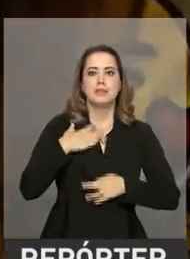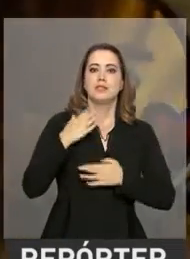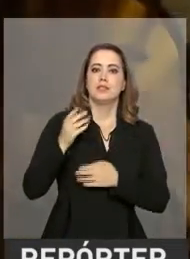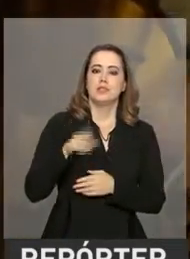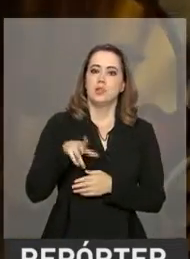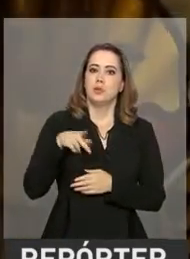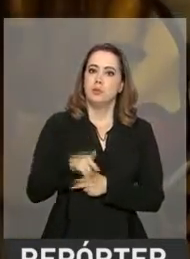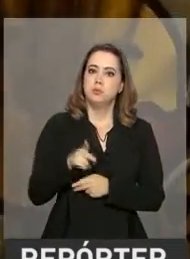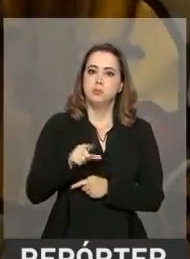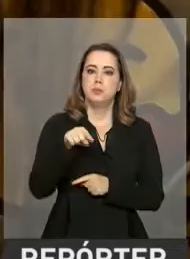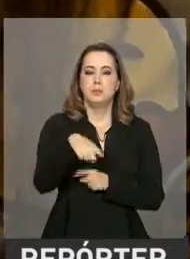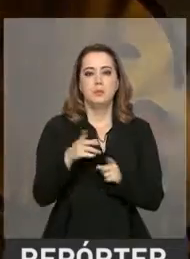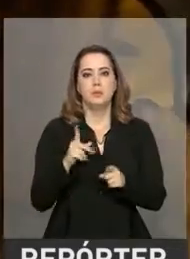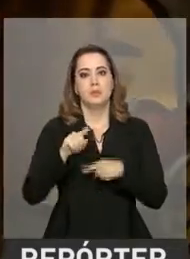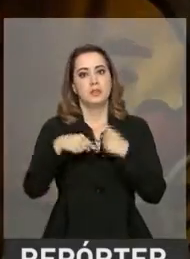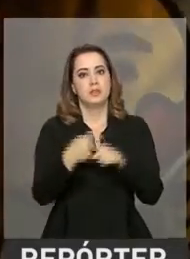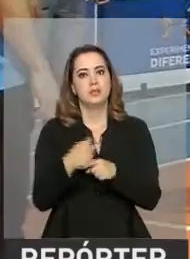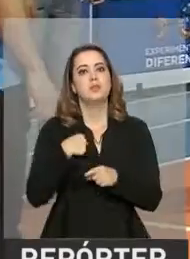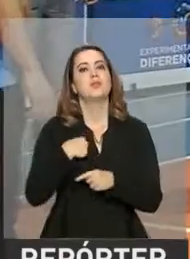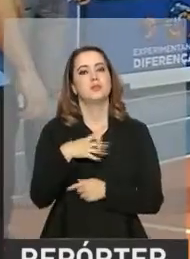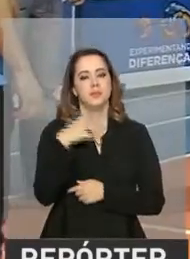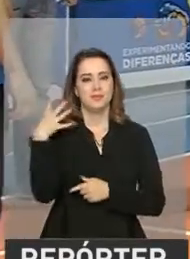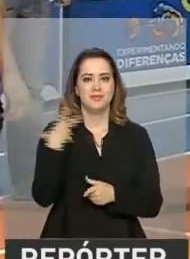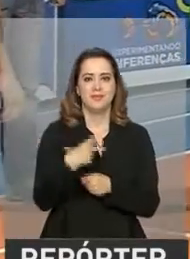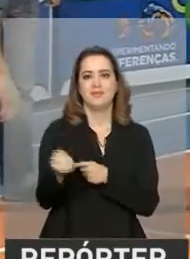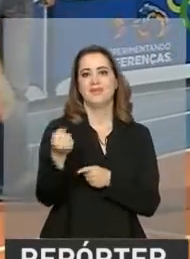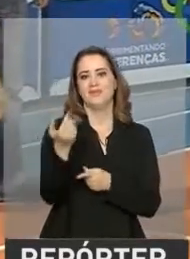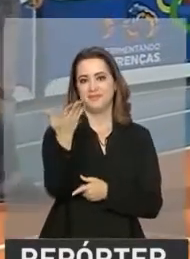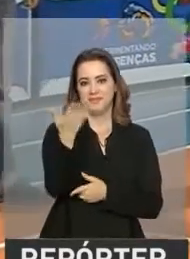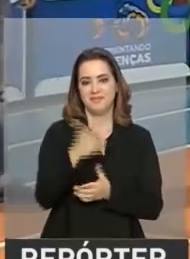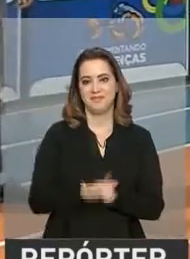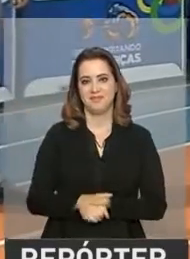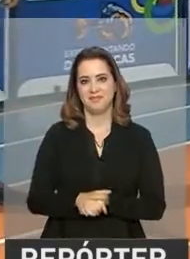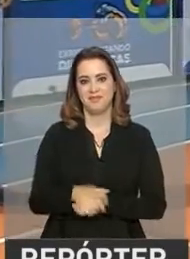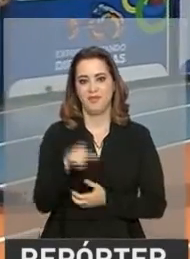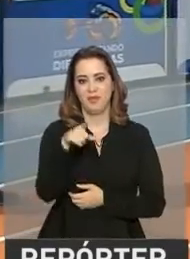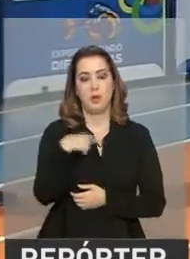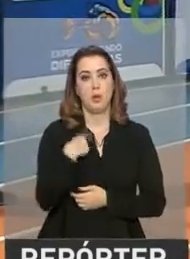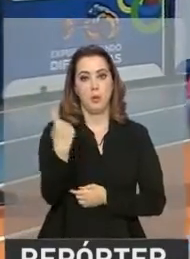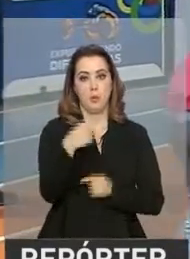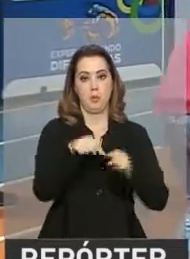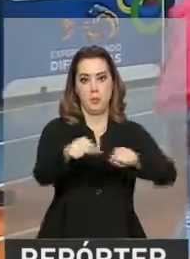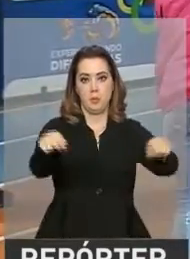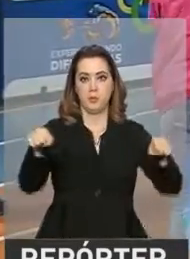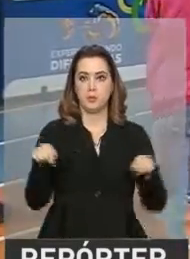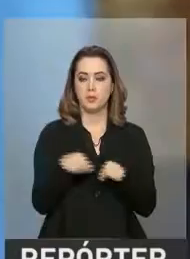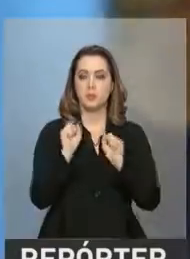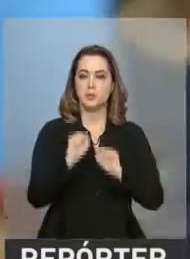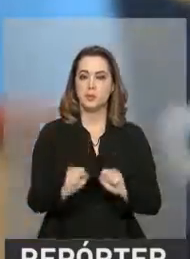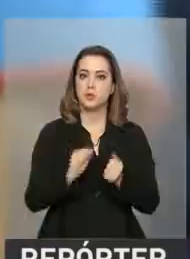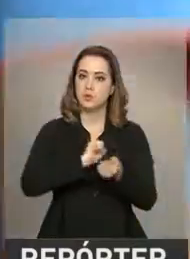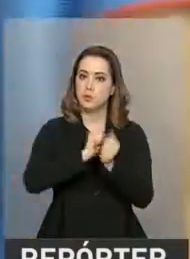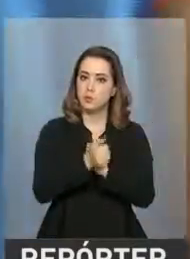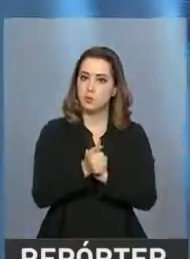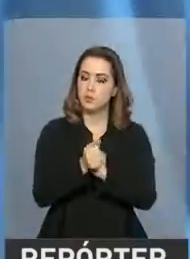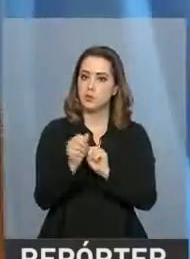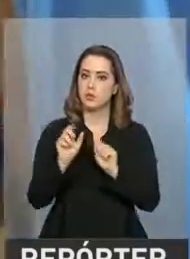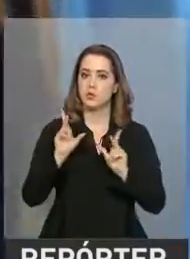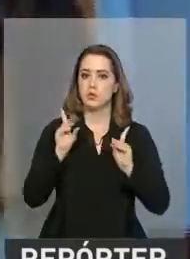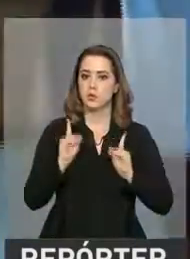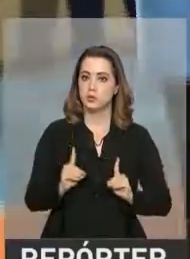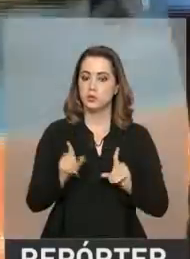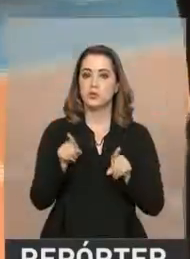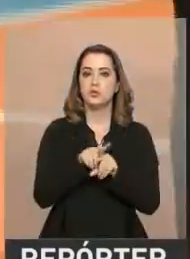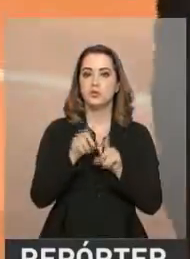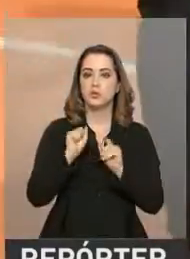fui se acostumando, aí depois eu peguei a prática. A pequena arena, que permite a prática de esportes adaptados, é para mostrar ao público